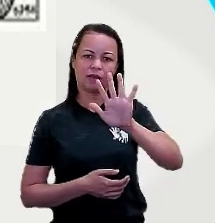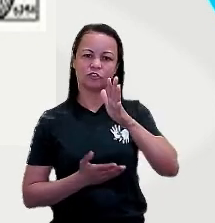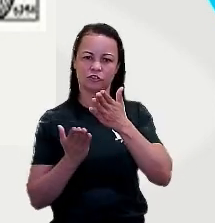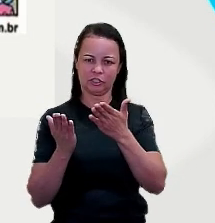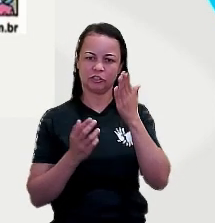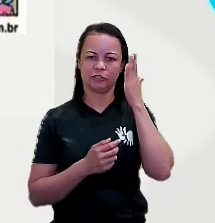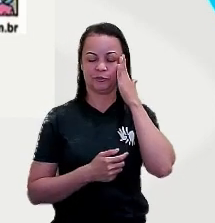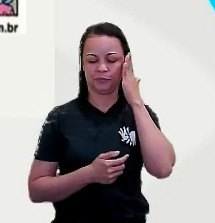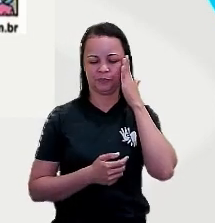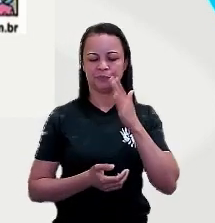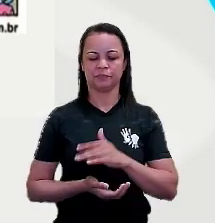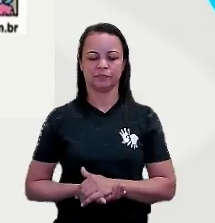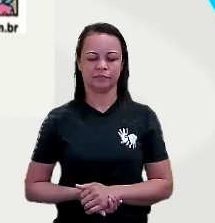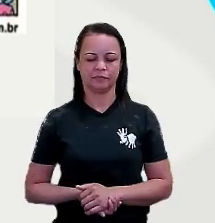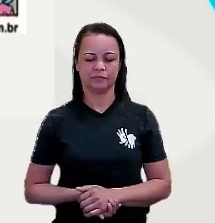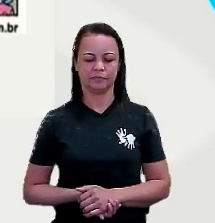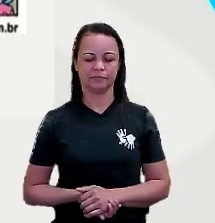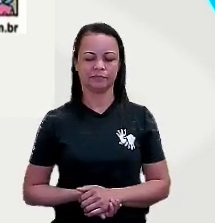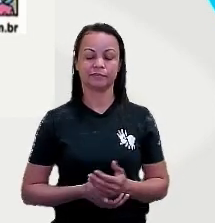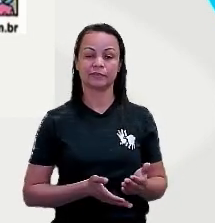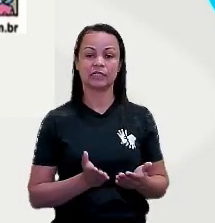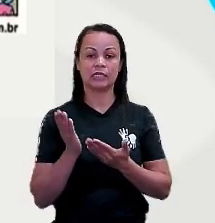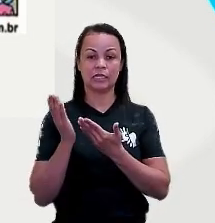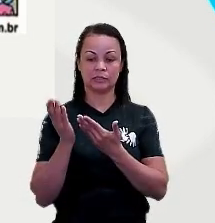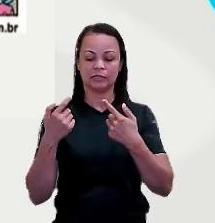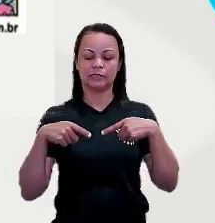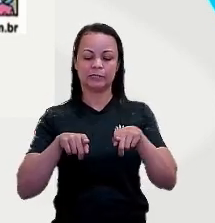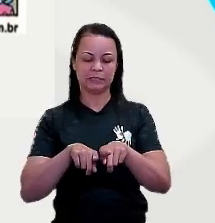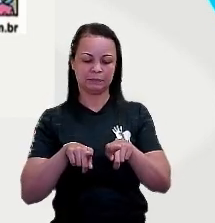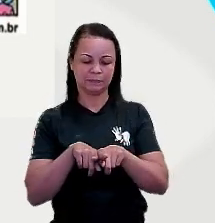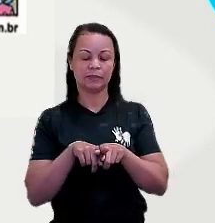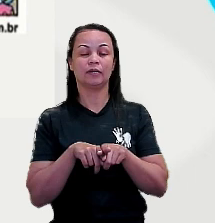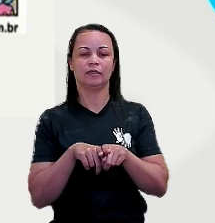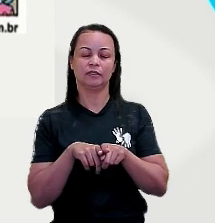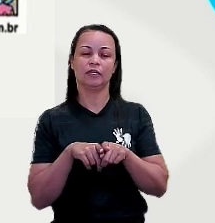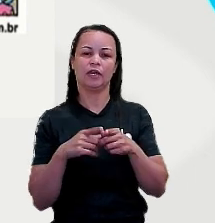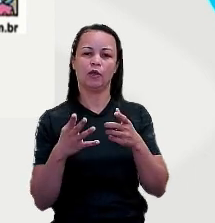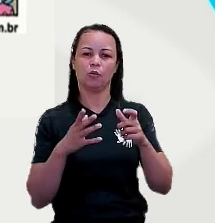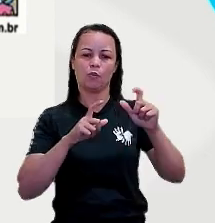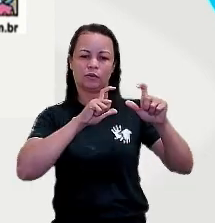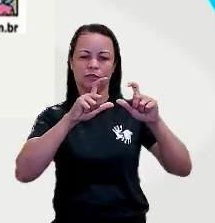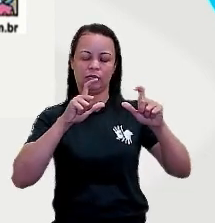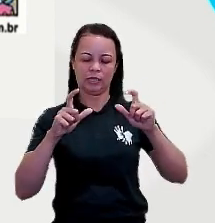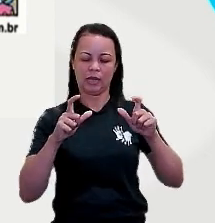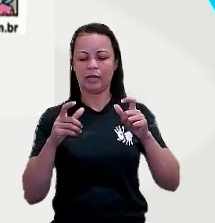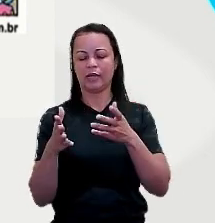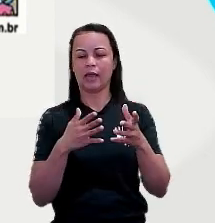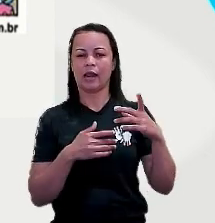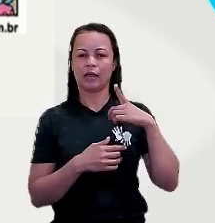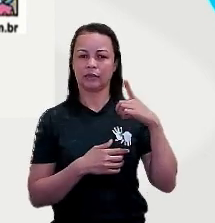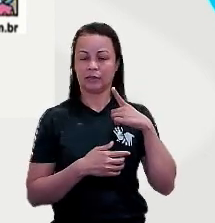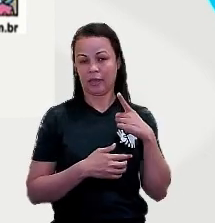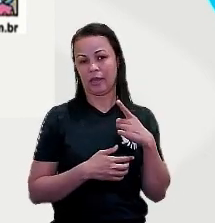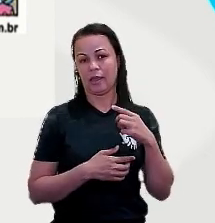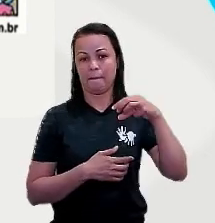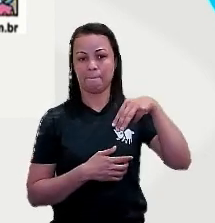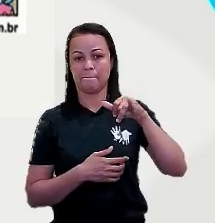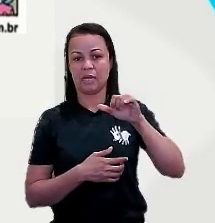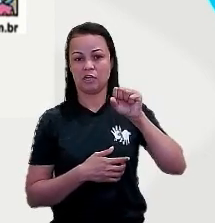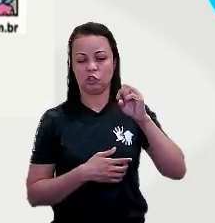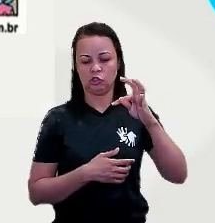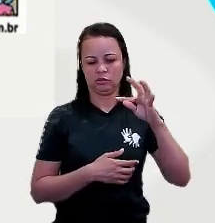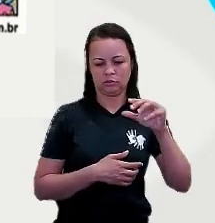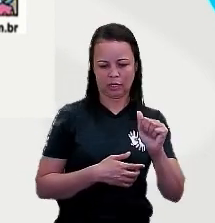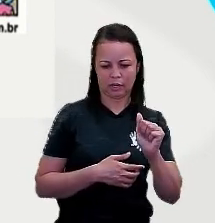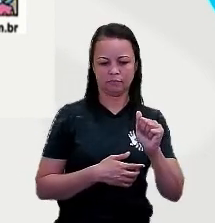interpretação. E essa é uma tirinha que ela é chamada de mista. É quando tem